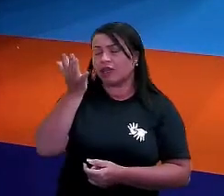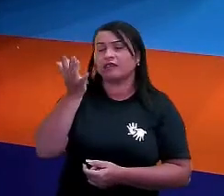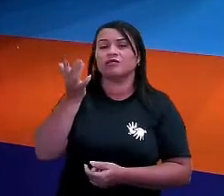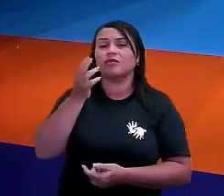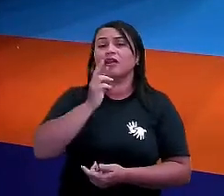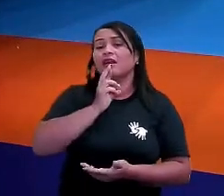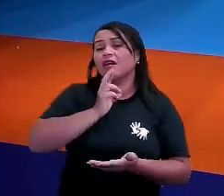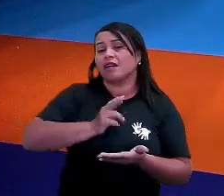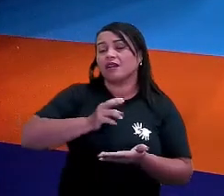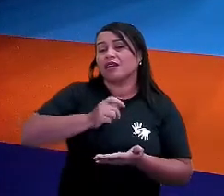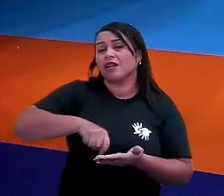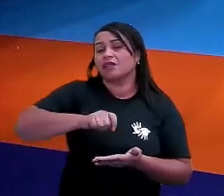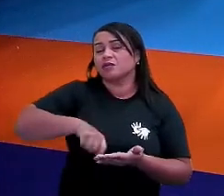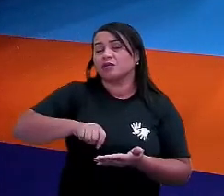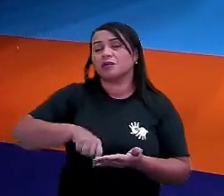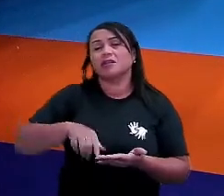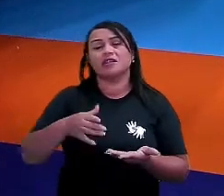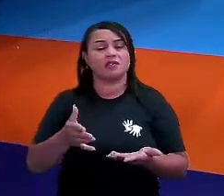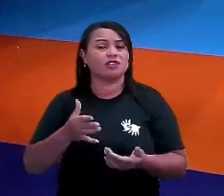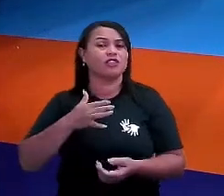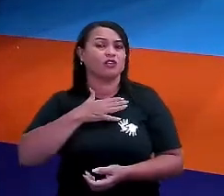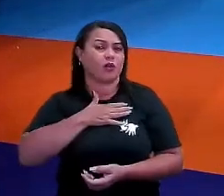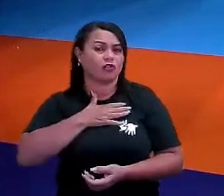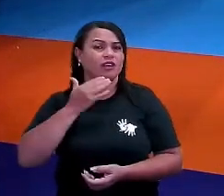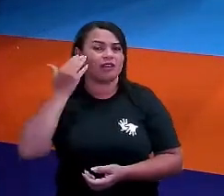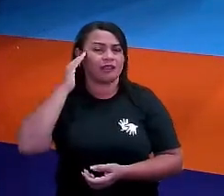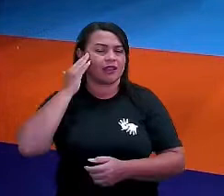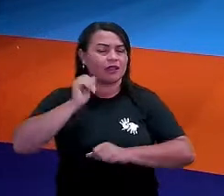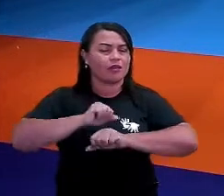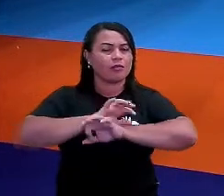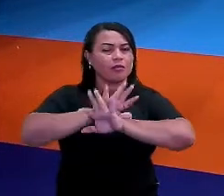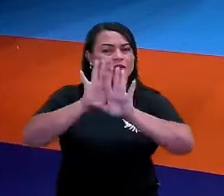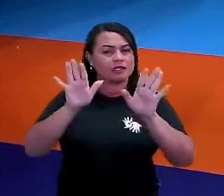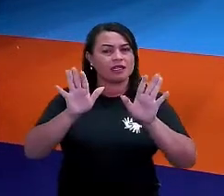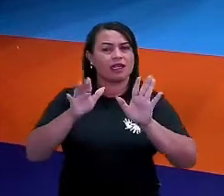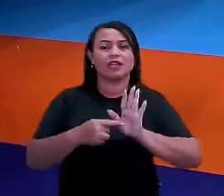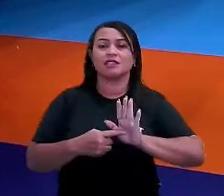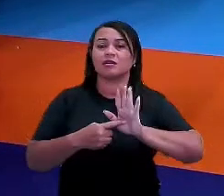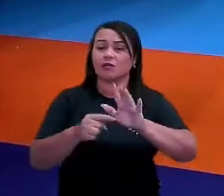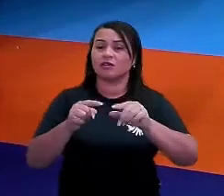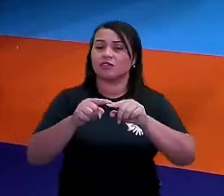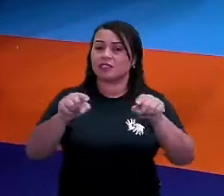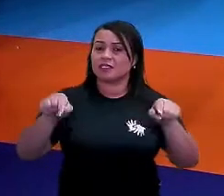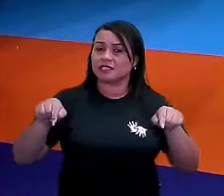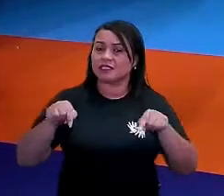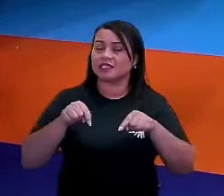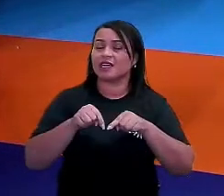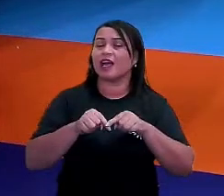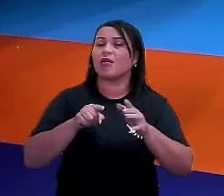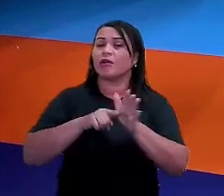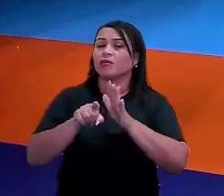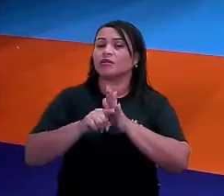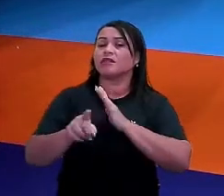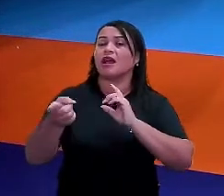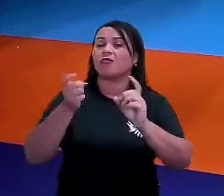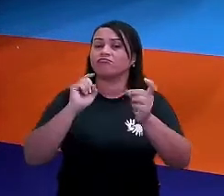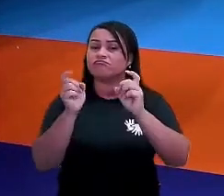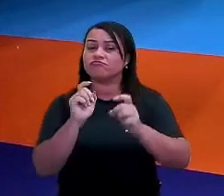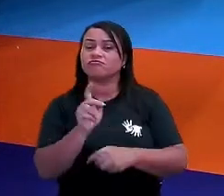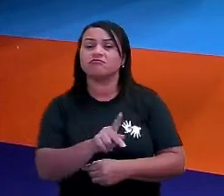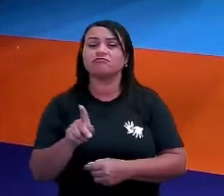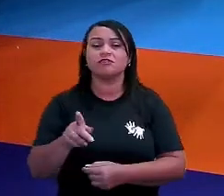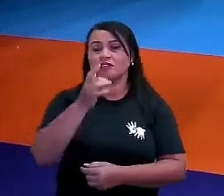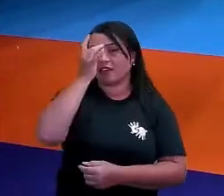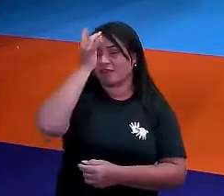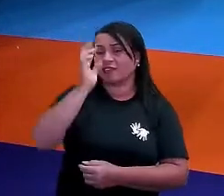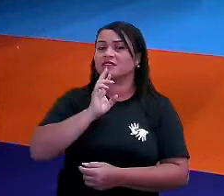trabalhar, né, a que vocês mais entenderam para levar para a sala de aula, discutir com os professores de vocês e